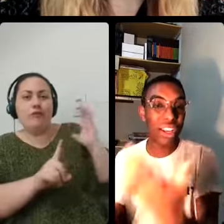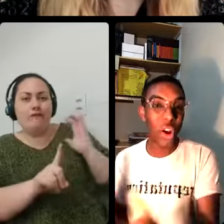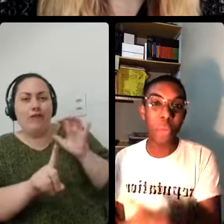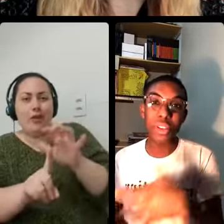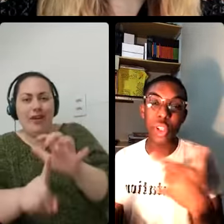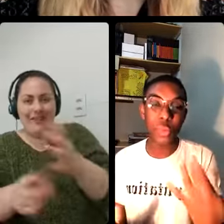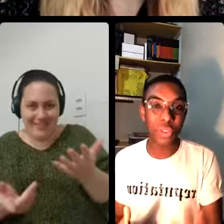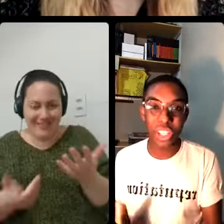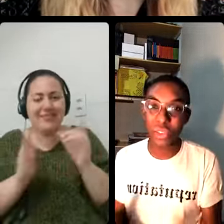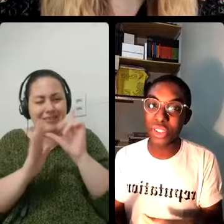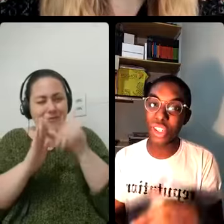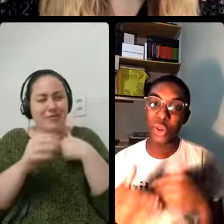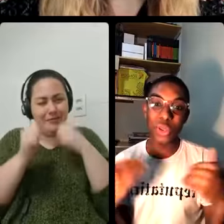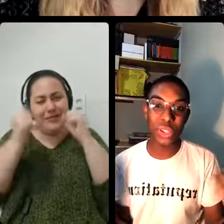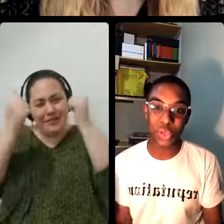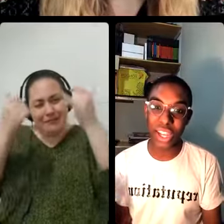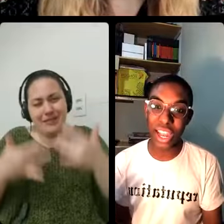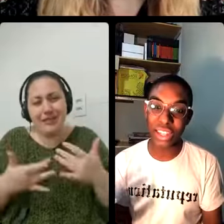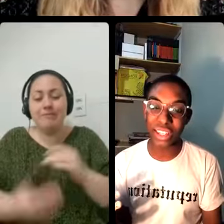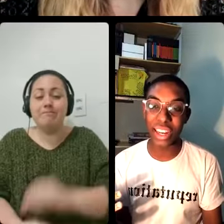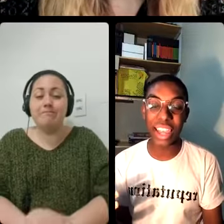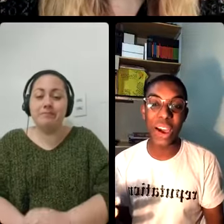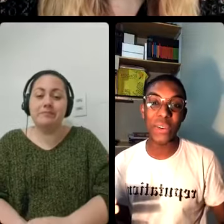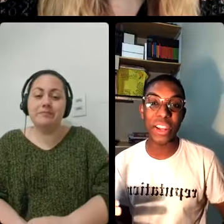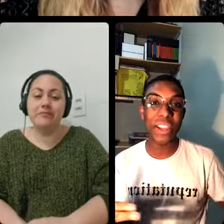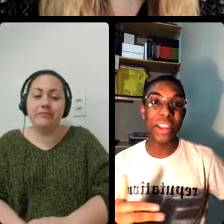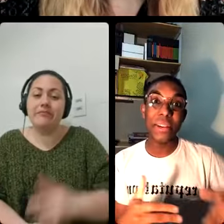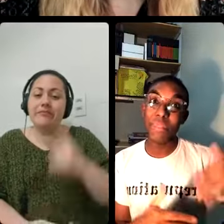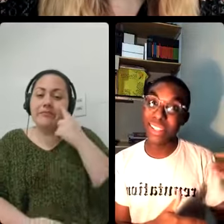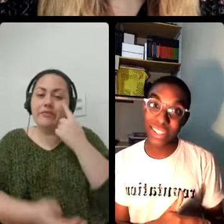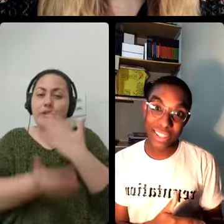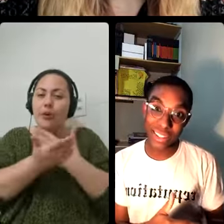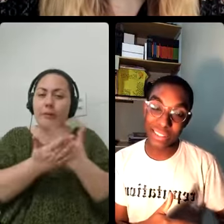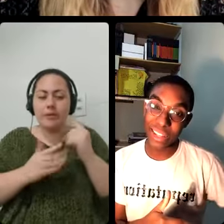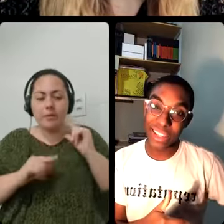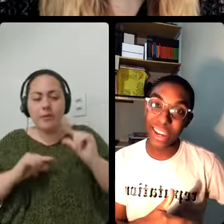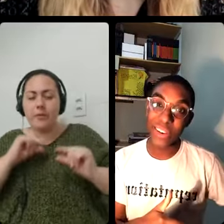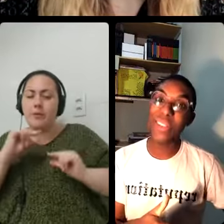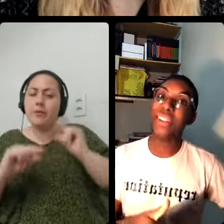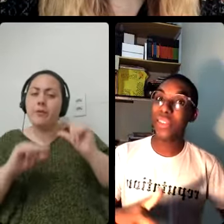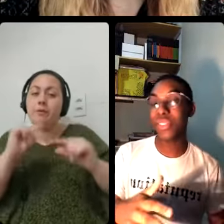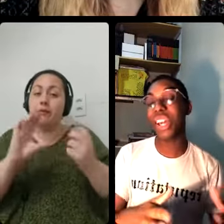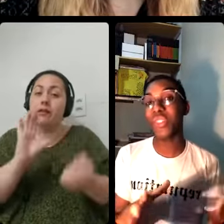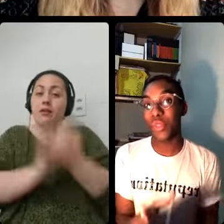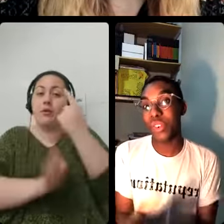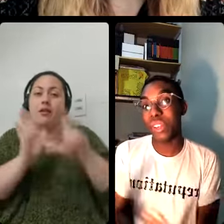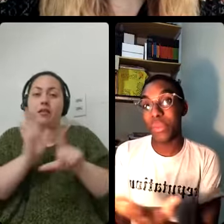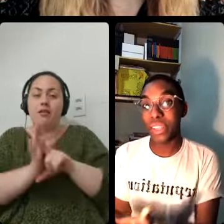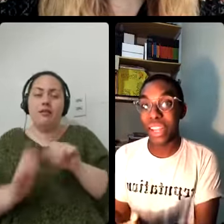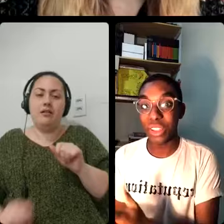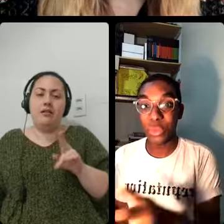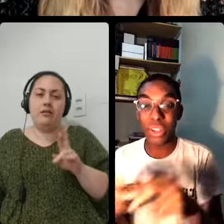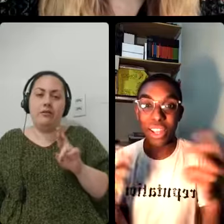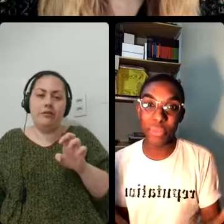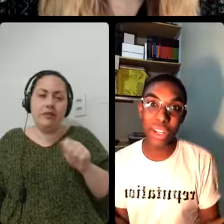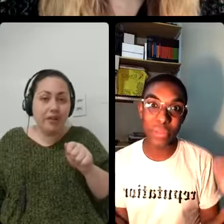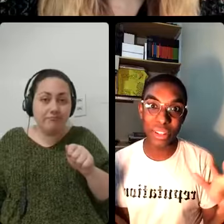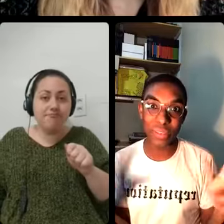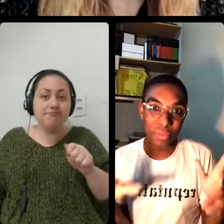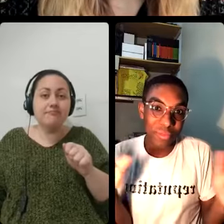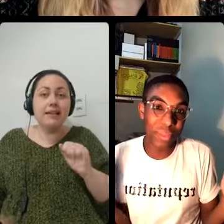nem eu falei, começou aos pouquinhos, a gente conseguiu chegar ali na Lei Áurea, mas aí na Lei Áurea, né, os escravos foram libertados,